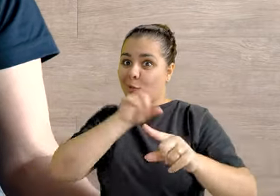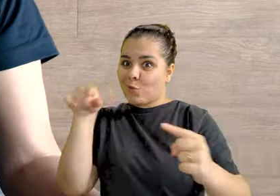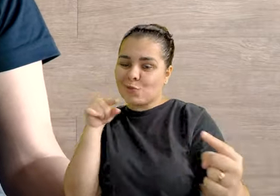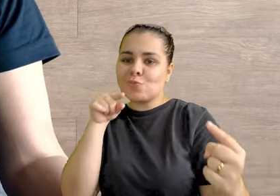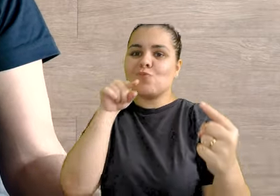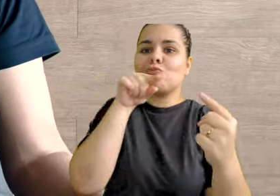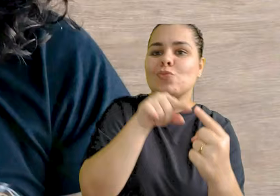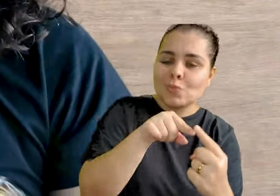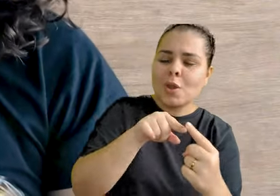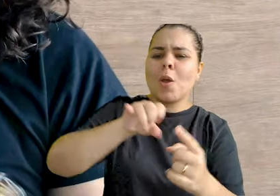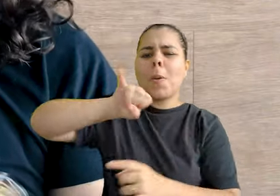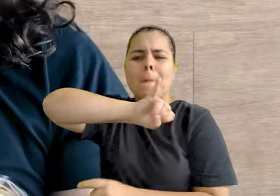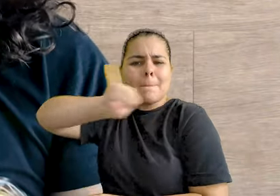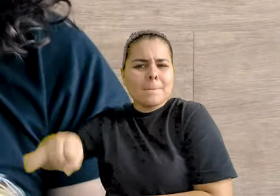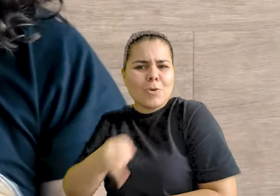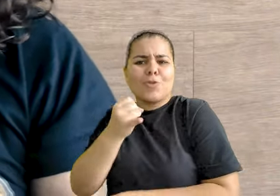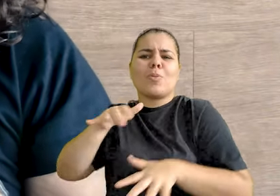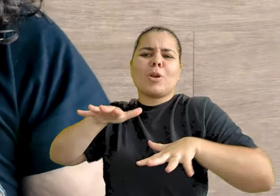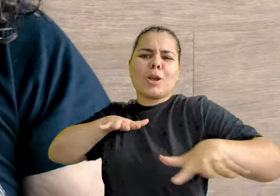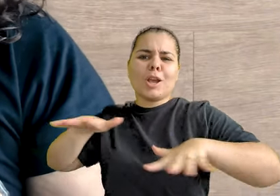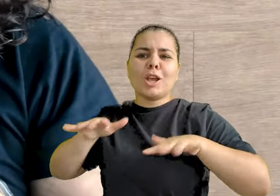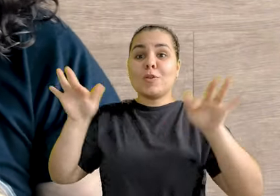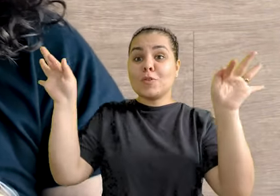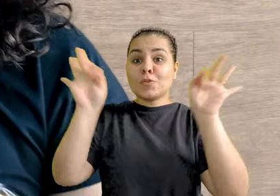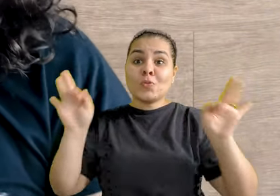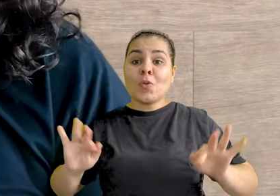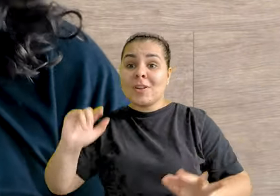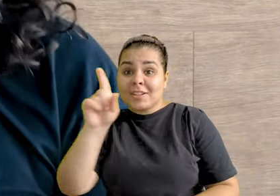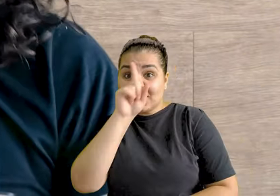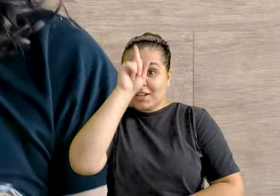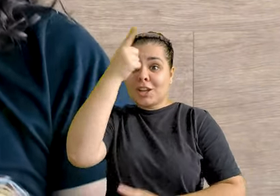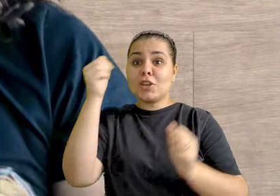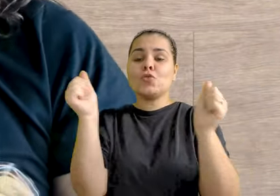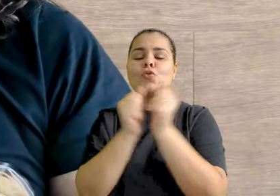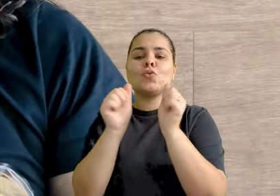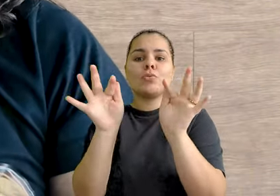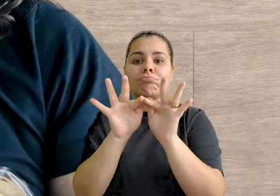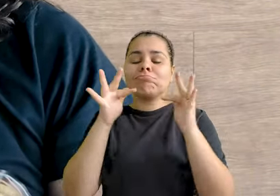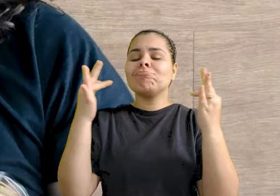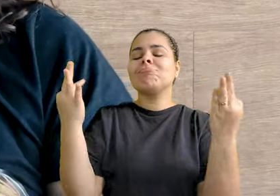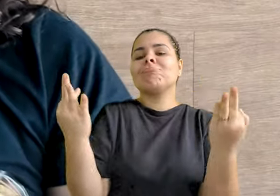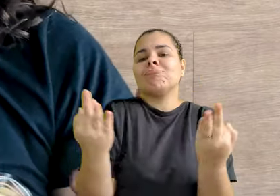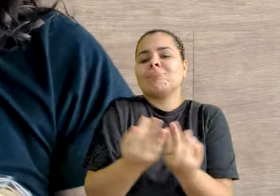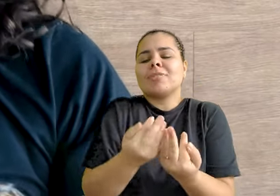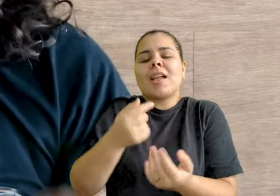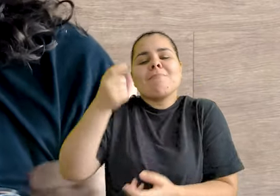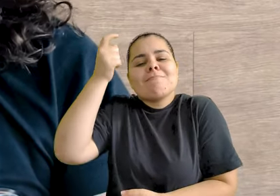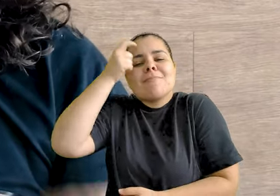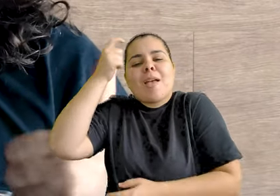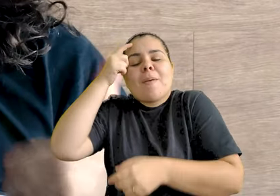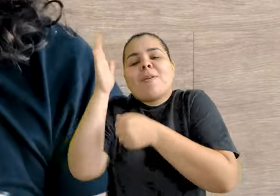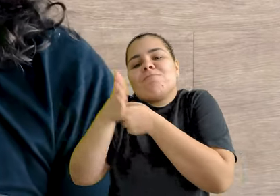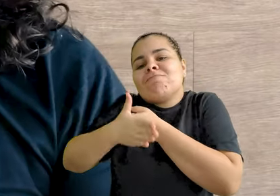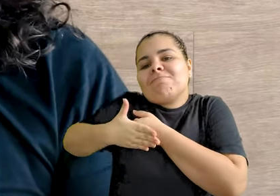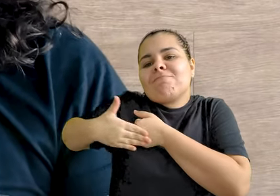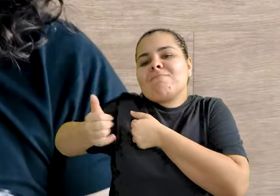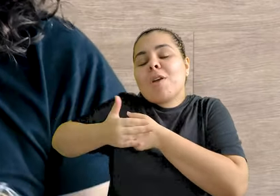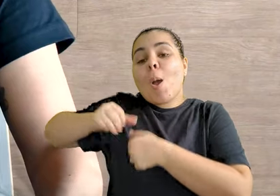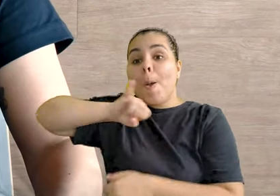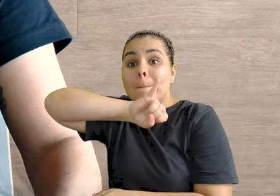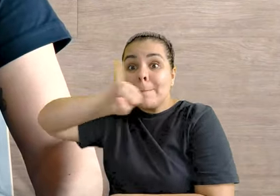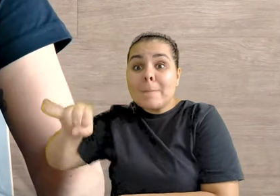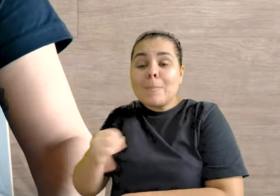movimento para isso, levar oportunidades de movimento feliz e criativo em família, cria memórias